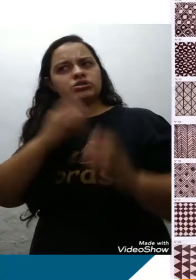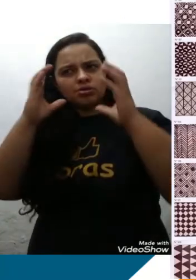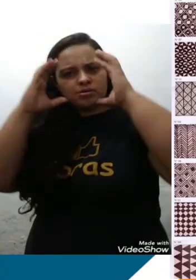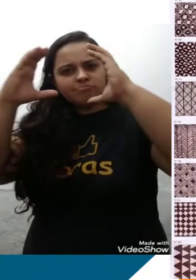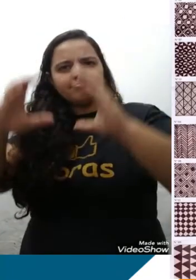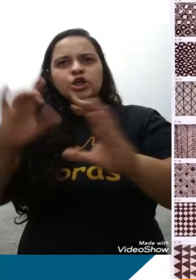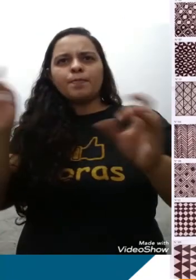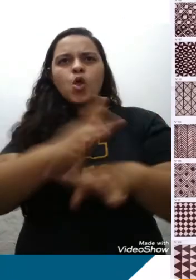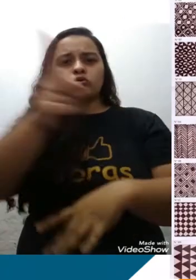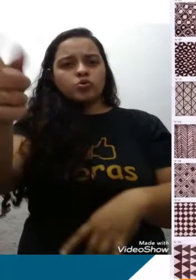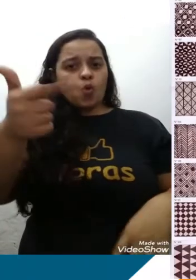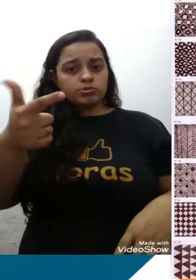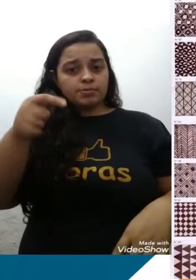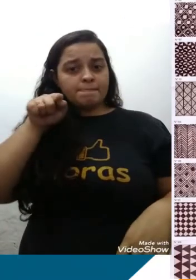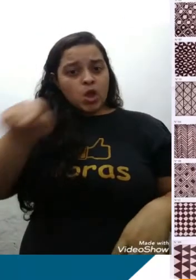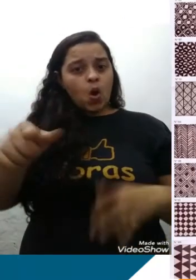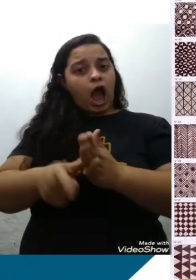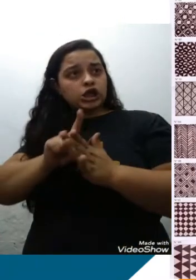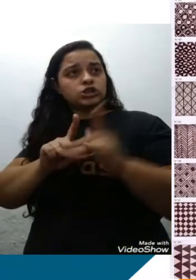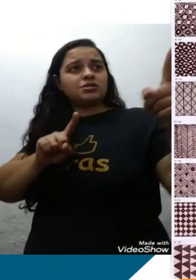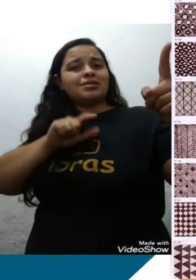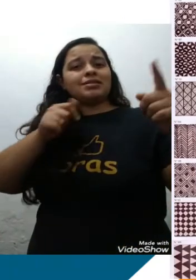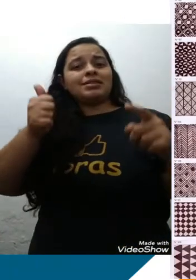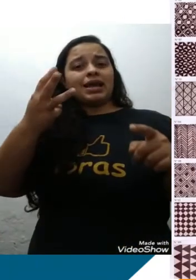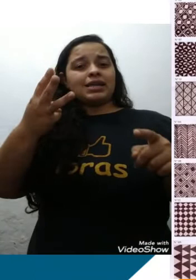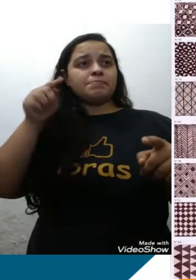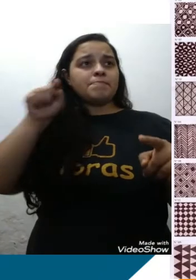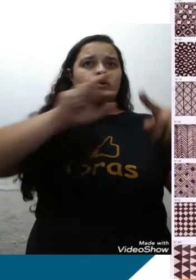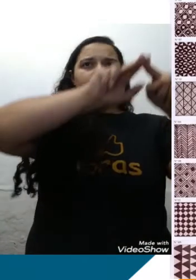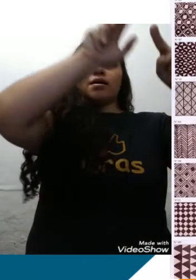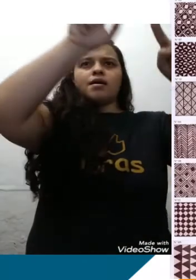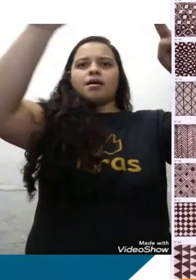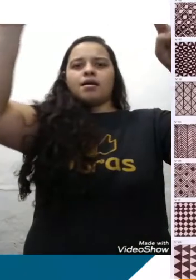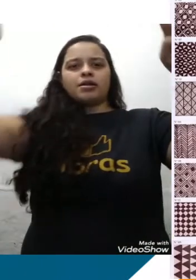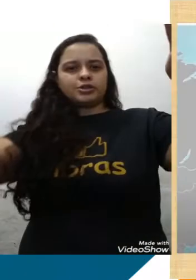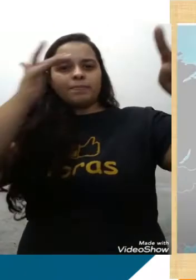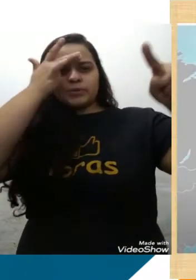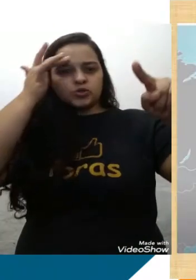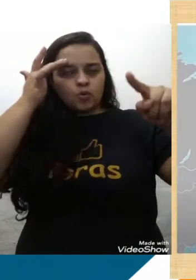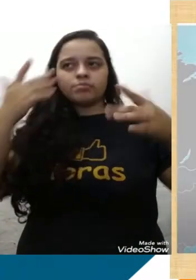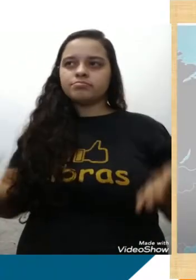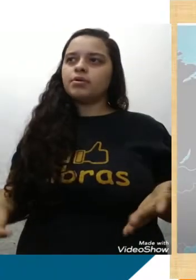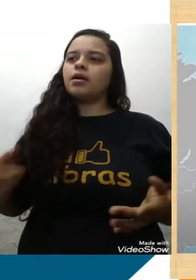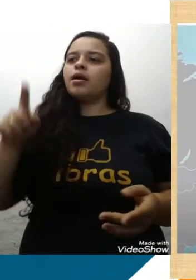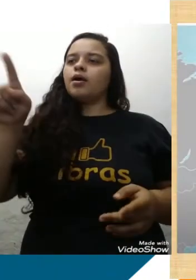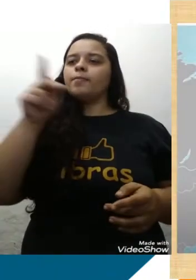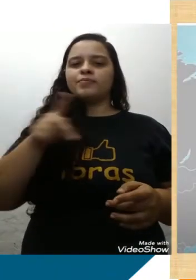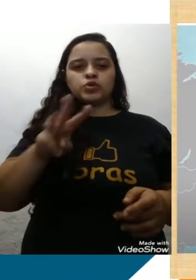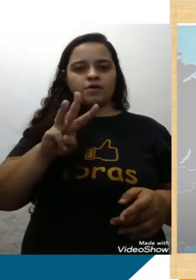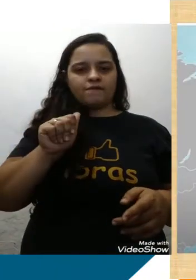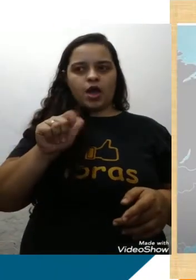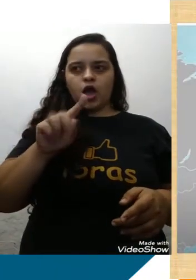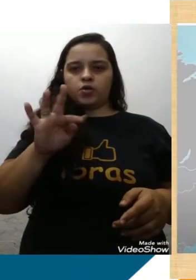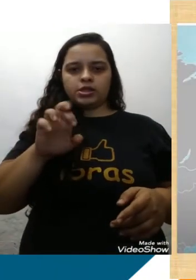pessoas nativos habitando a América do Sul? Ou seja, isso levou ao questionamento dessa teoria. E o professor Walter Neves, que é um